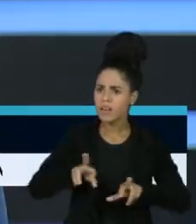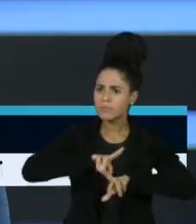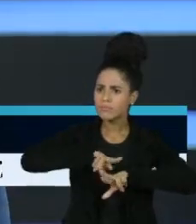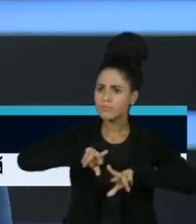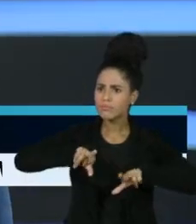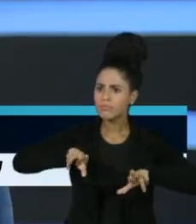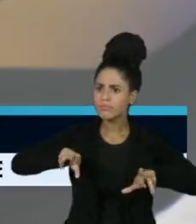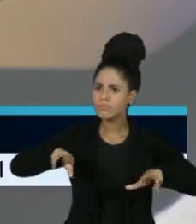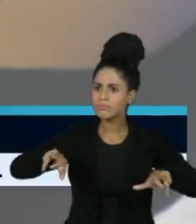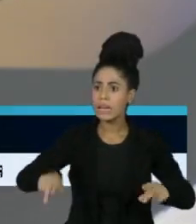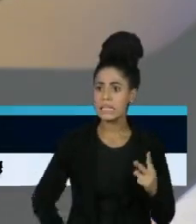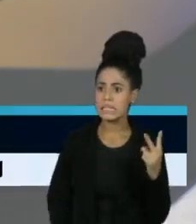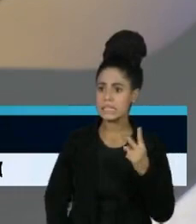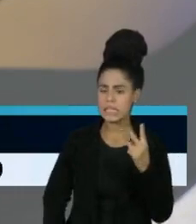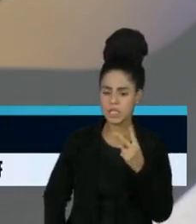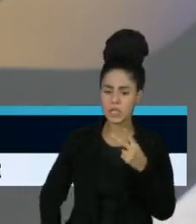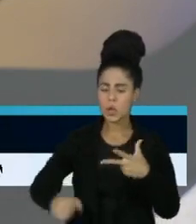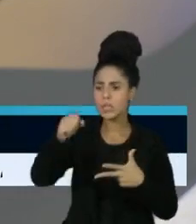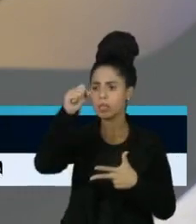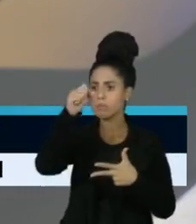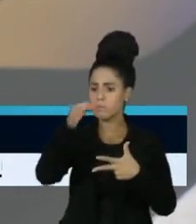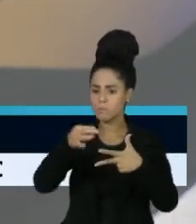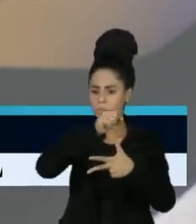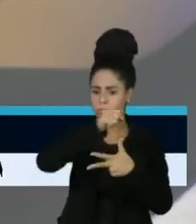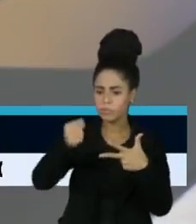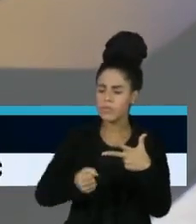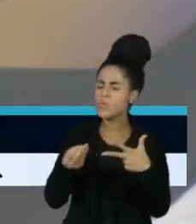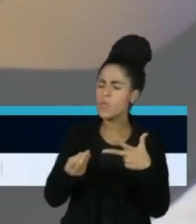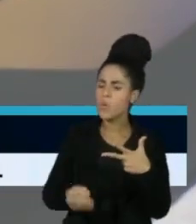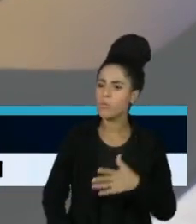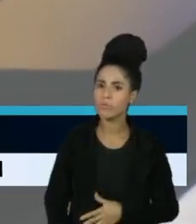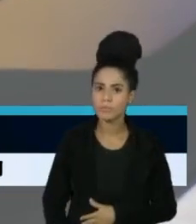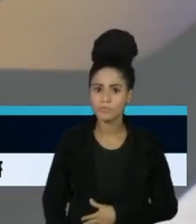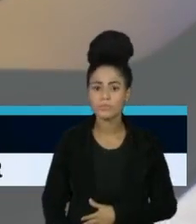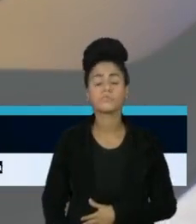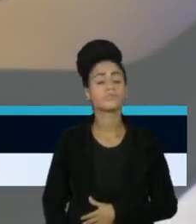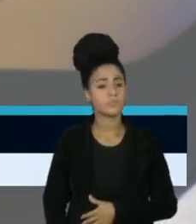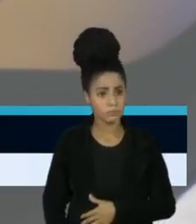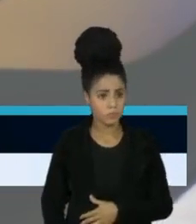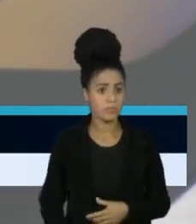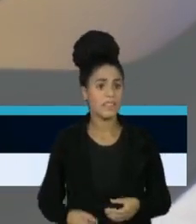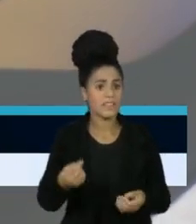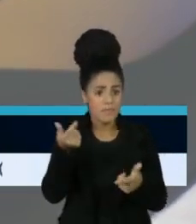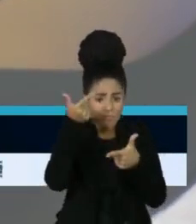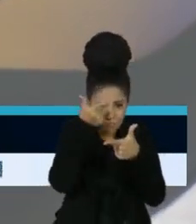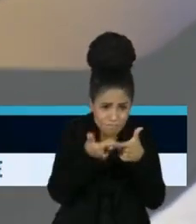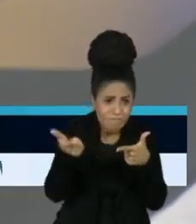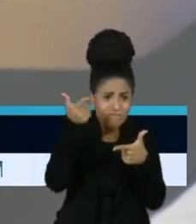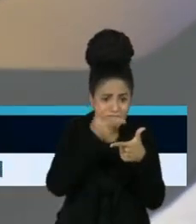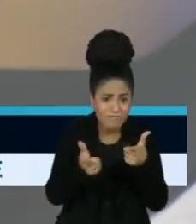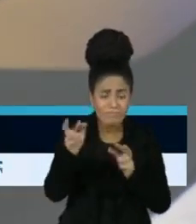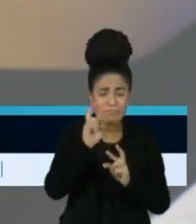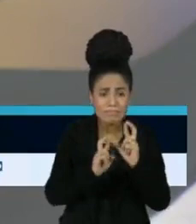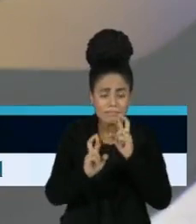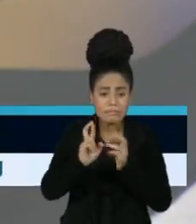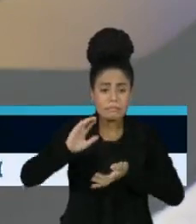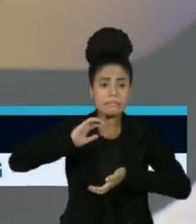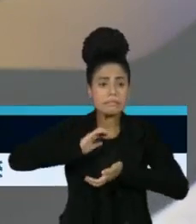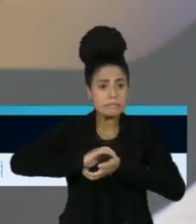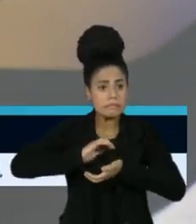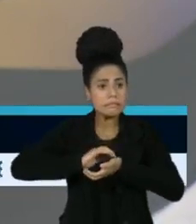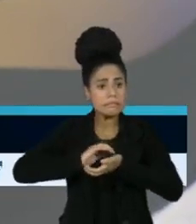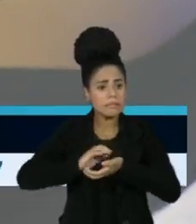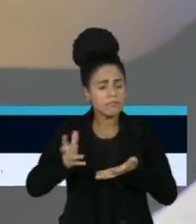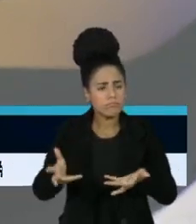esses dois poderes. É. Como Alexandre já apontou, esse inquérito tem problemas. O STF, ele